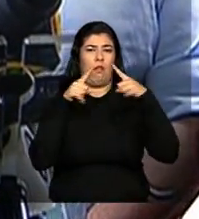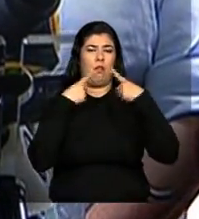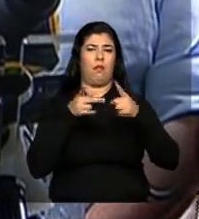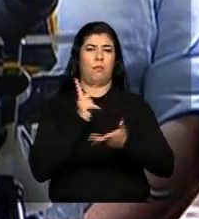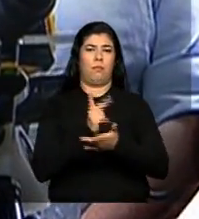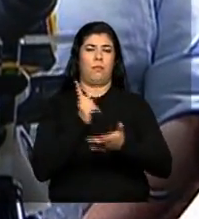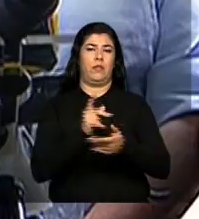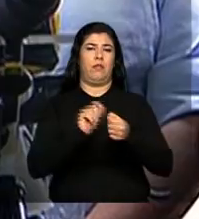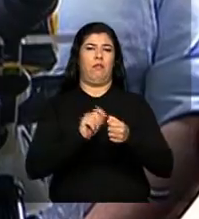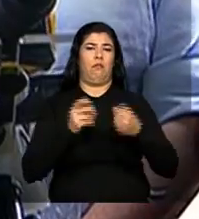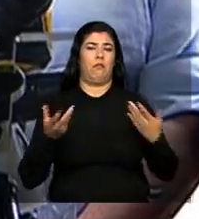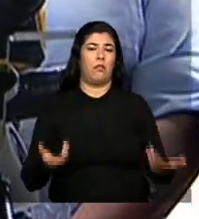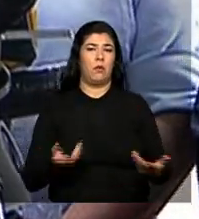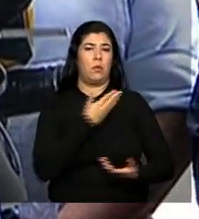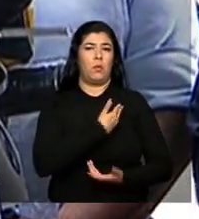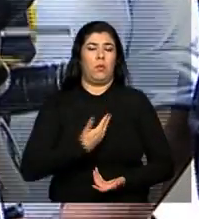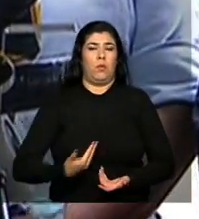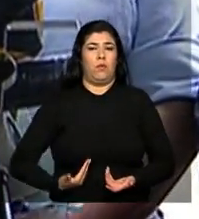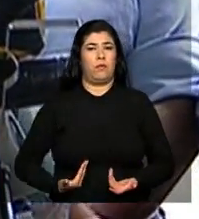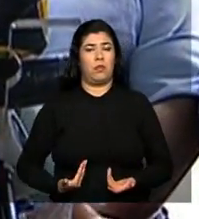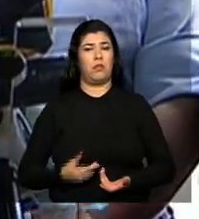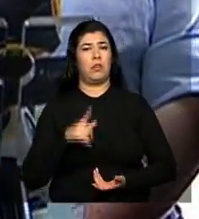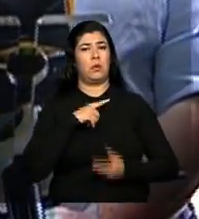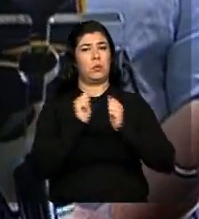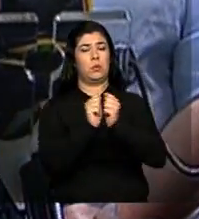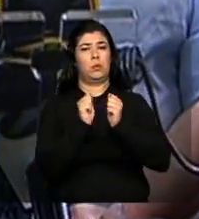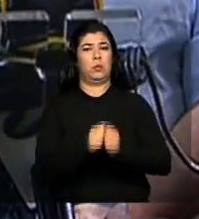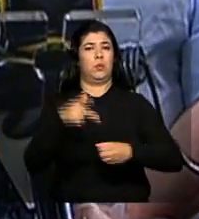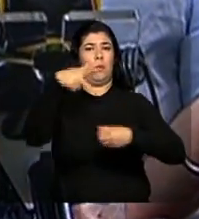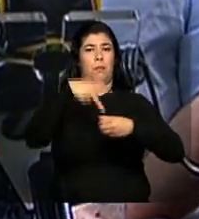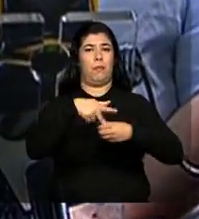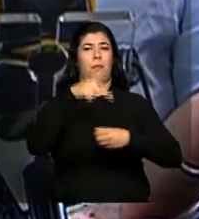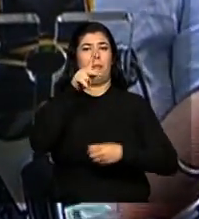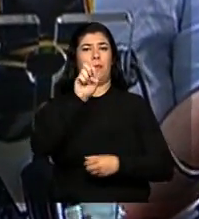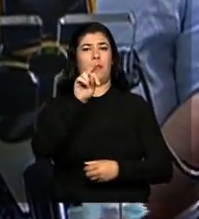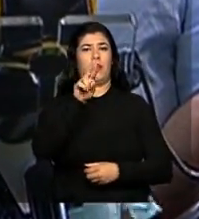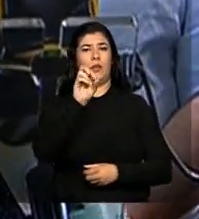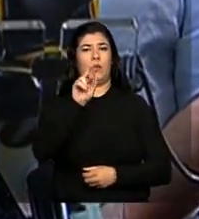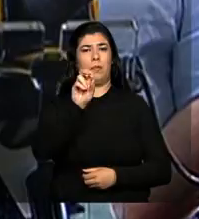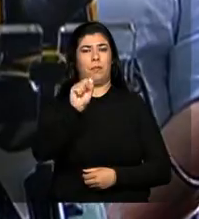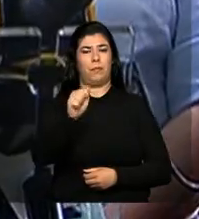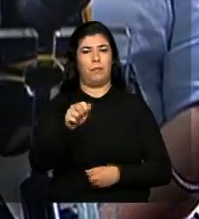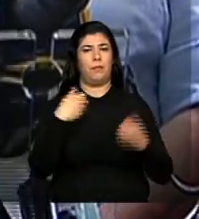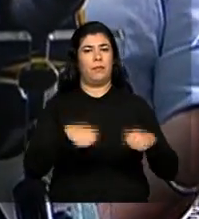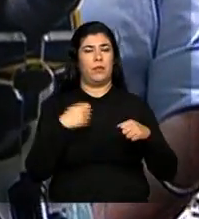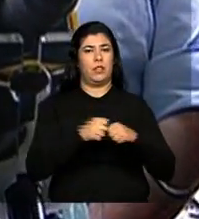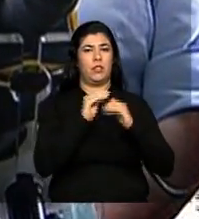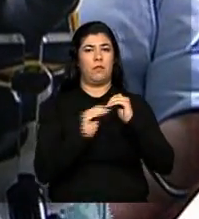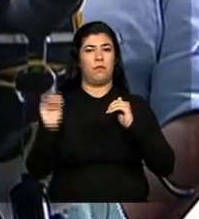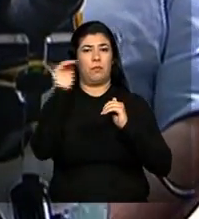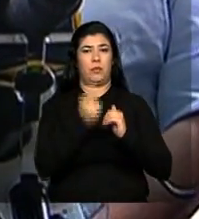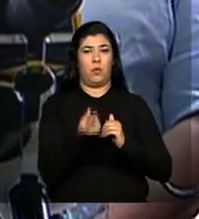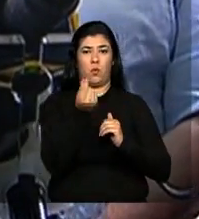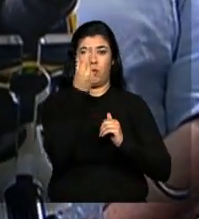que o governo e a Petrobras tinham de elevar o preço da gasolina e do diesel. Aí,